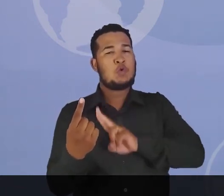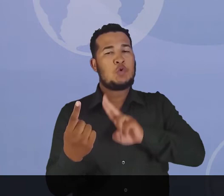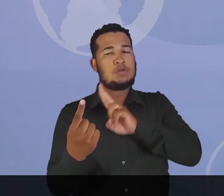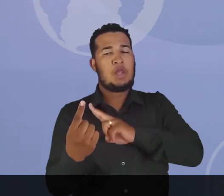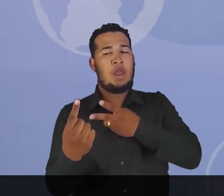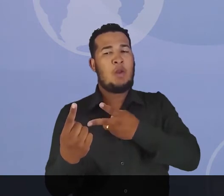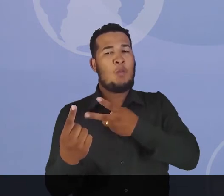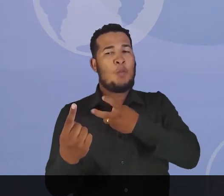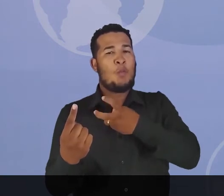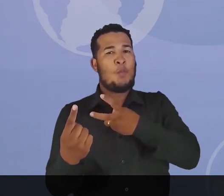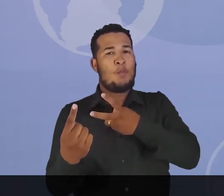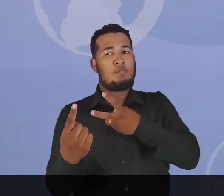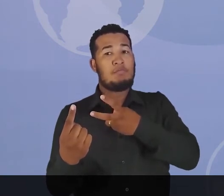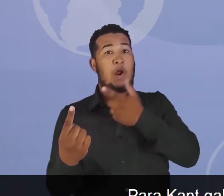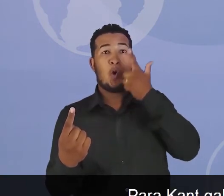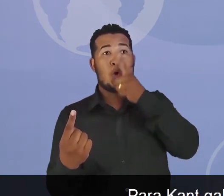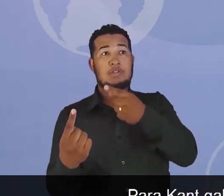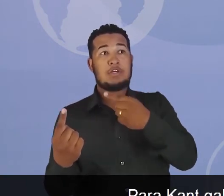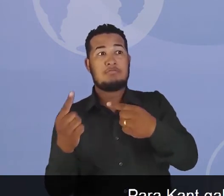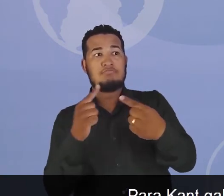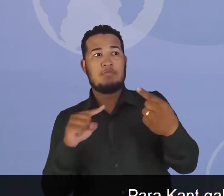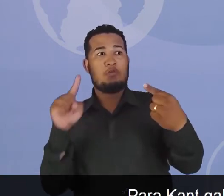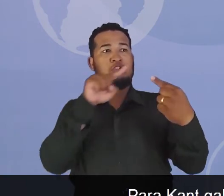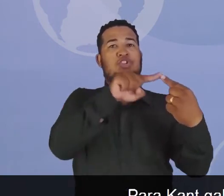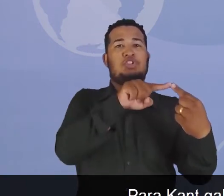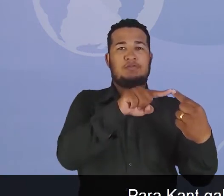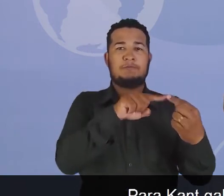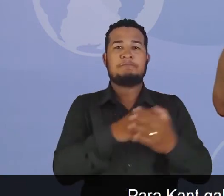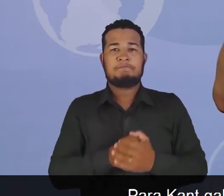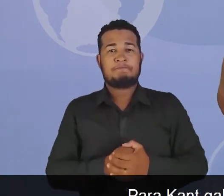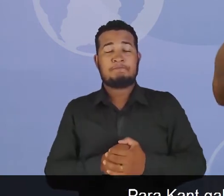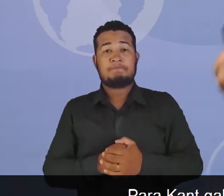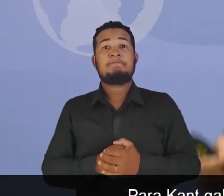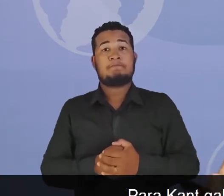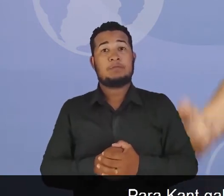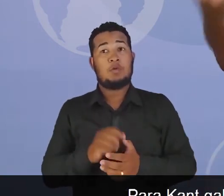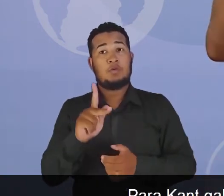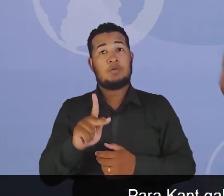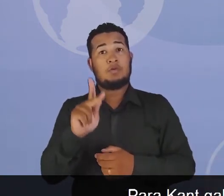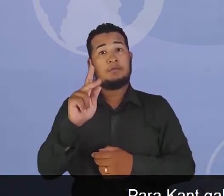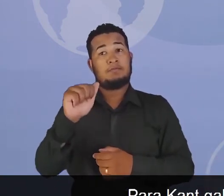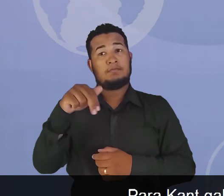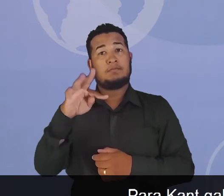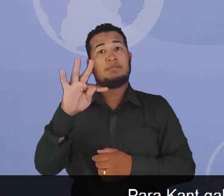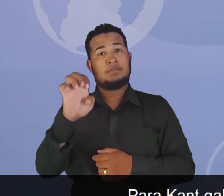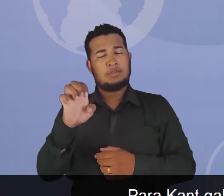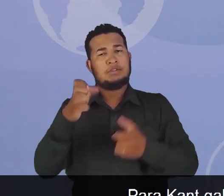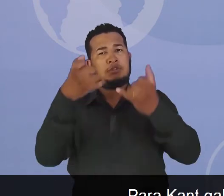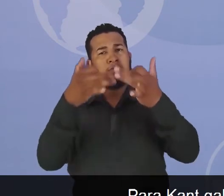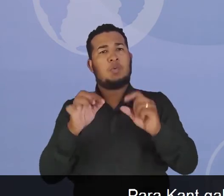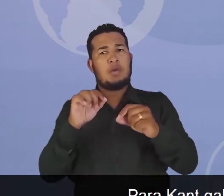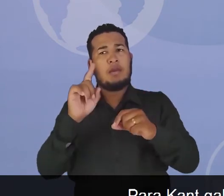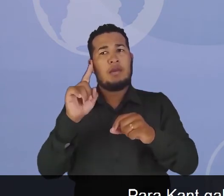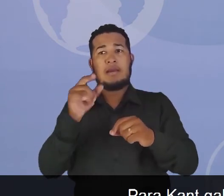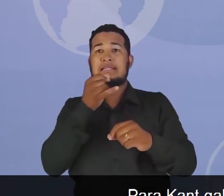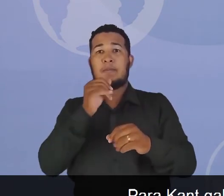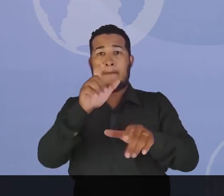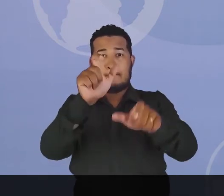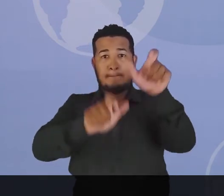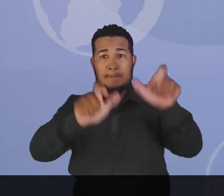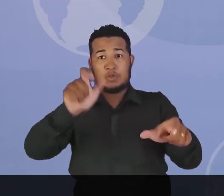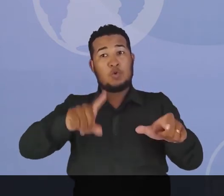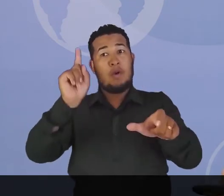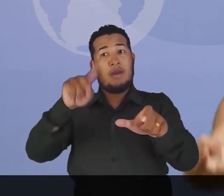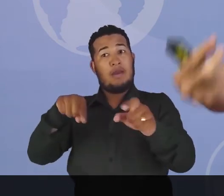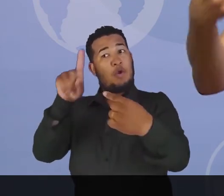para adquirir um fim. Para Kant, galera, as pessoas são a finalidade das nossas ações e não o meio.